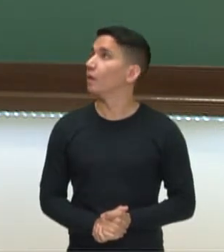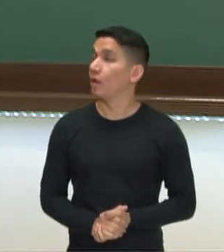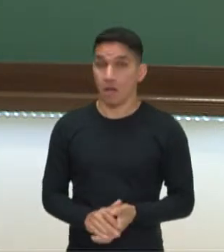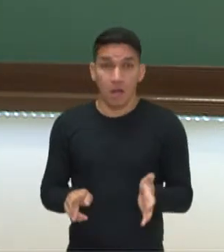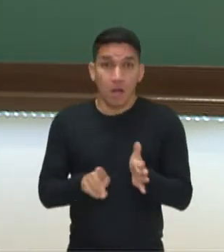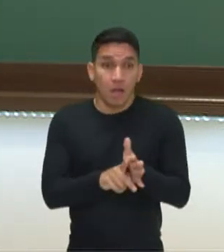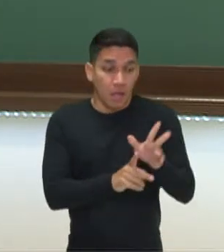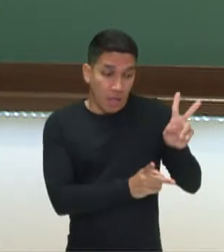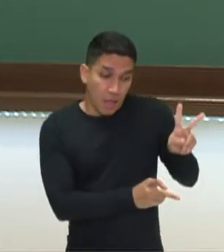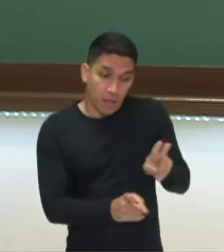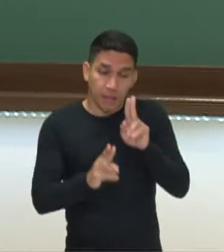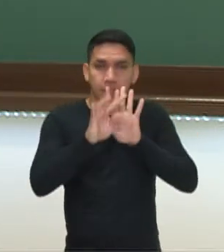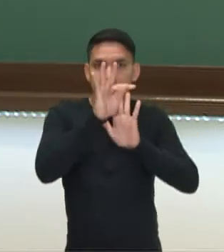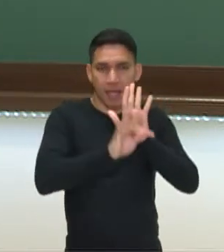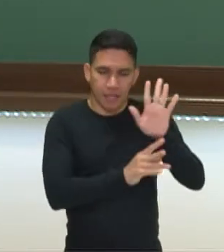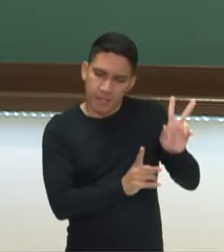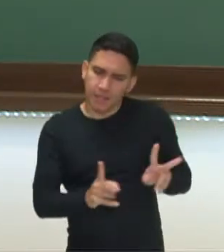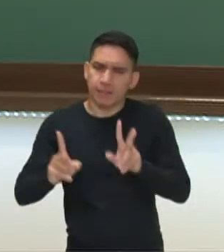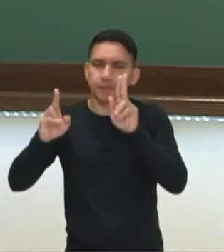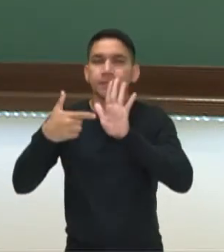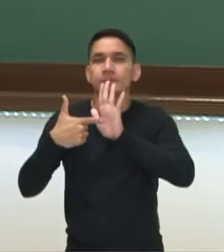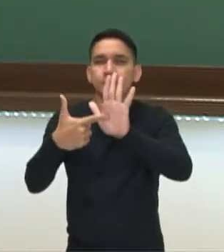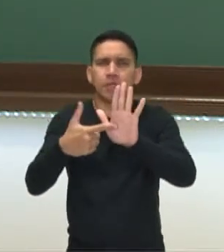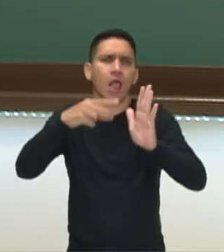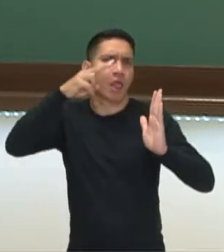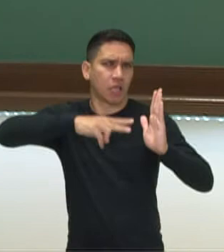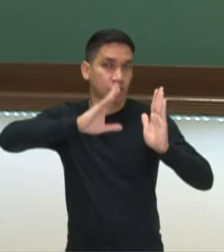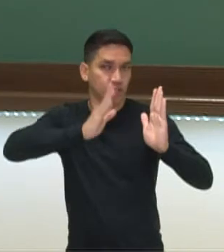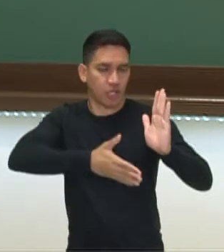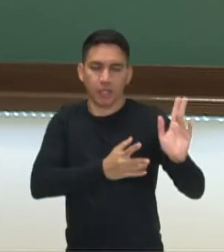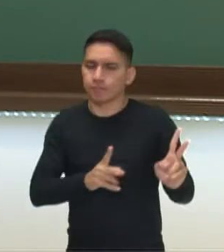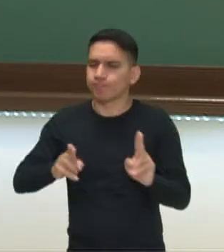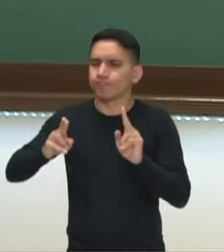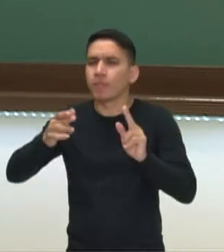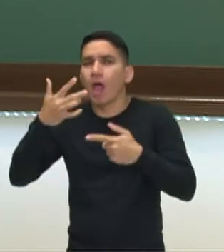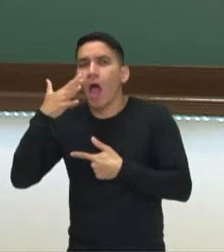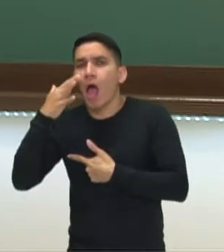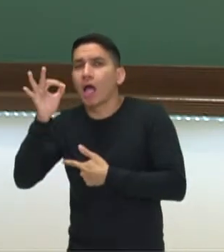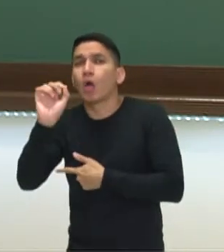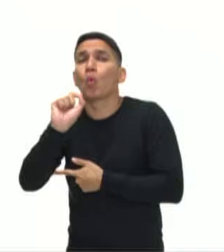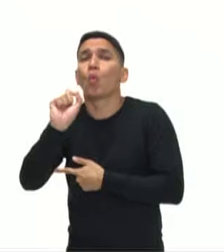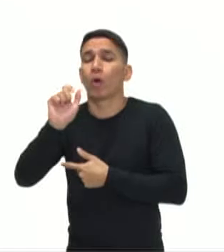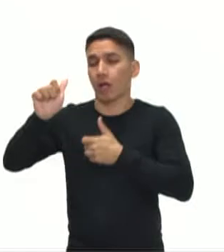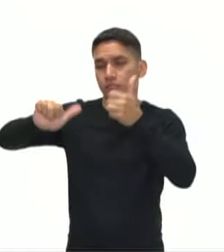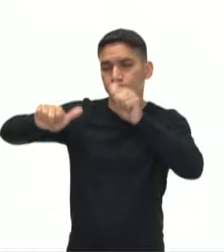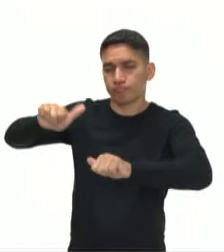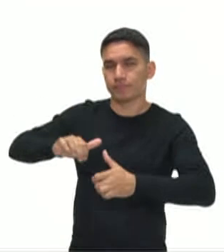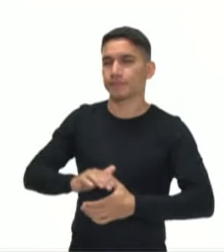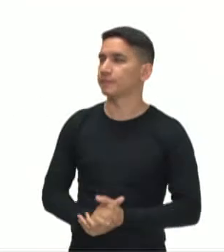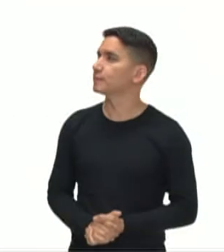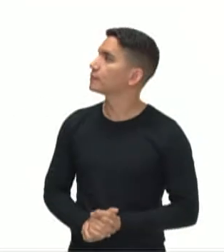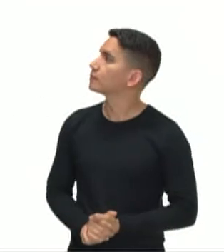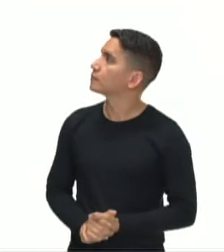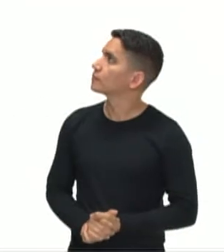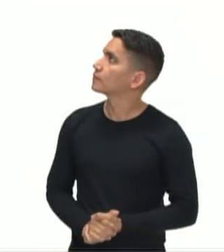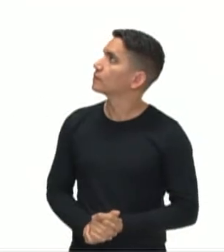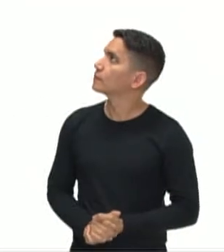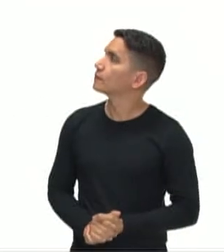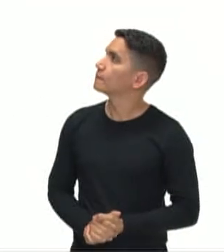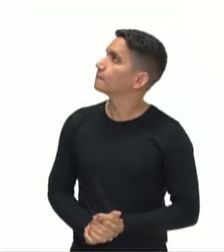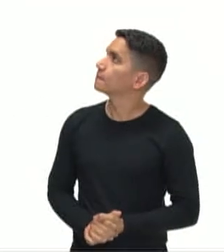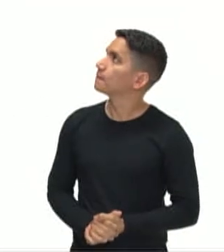enunciado, de um fragmento aqui do texto que a gente acabou de ler, observem, ó. Ele terminou